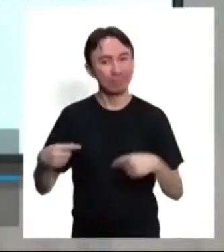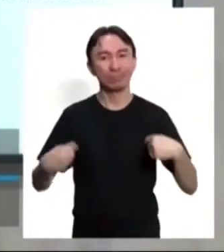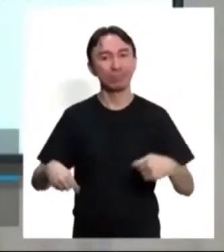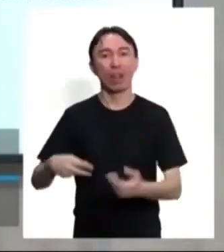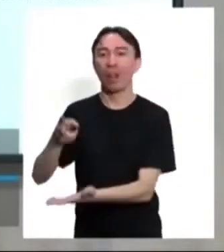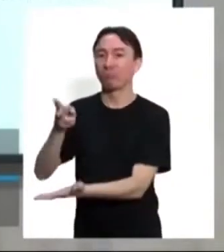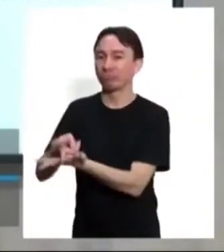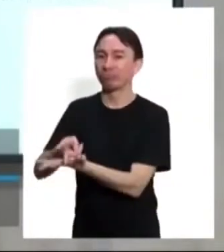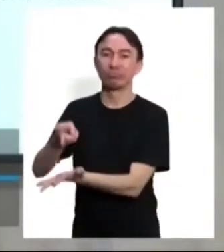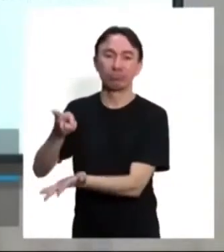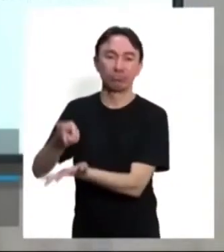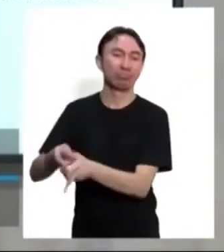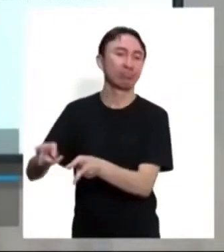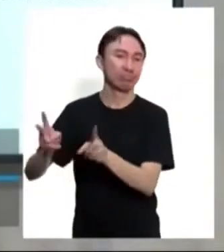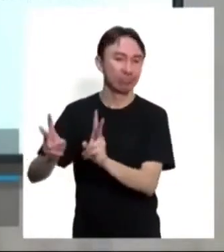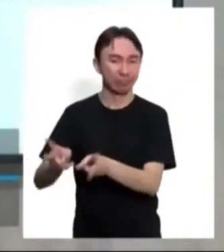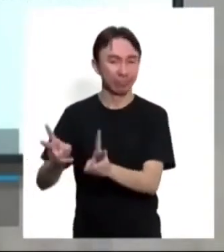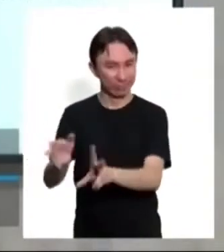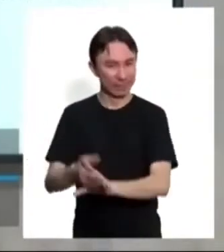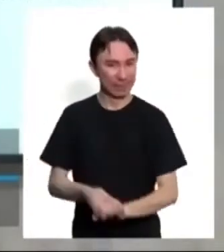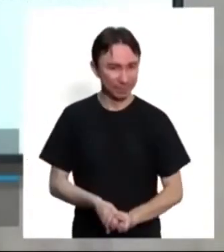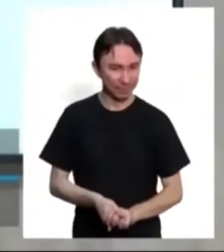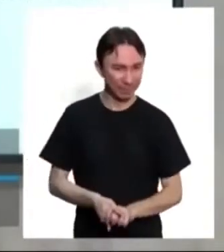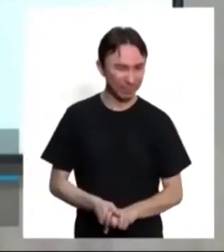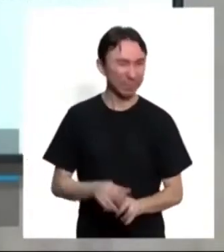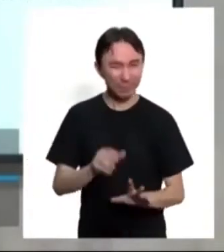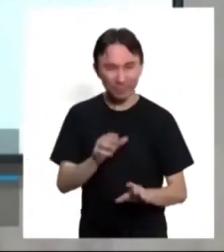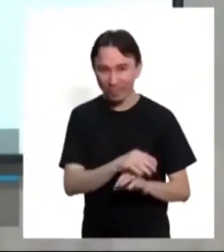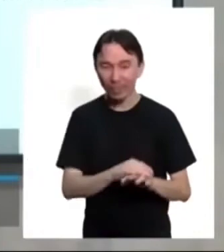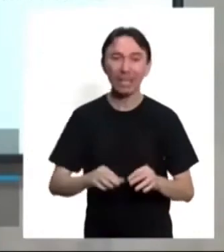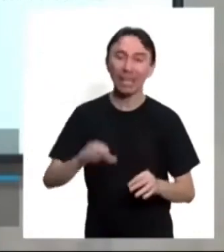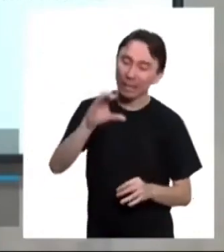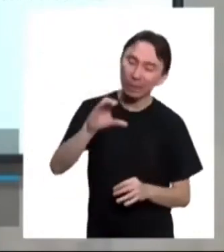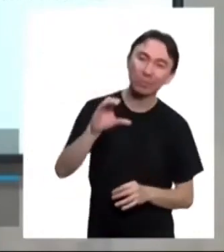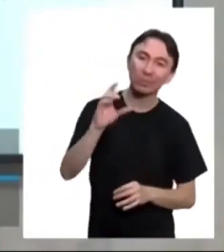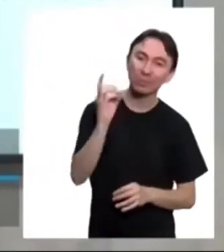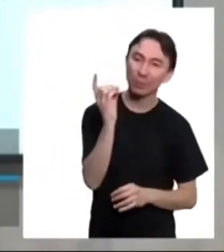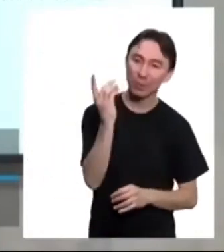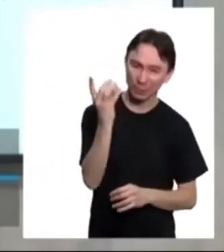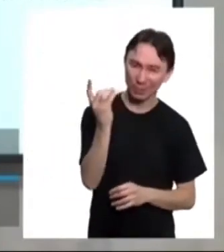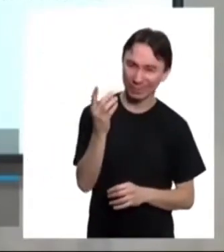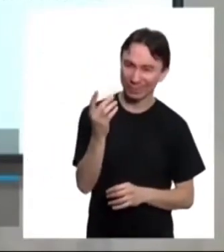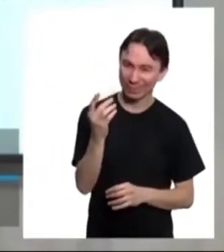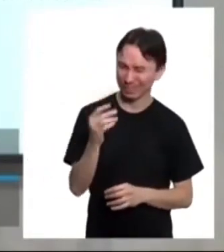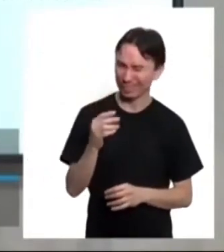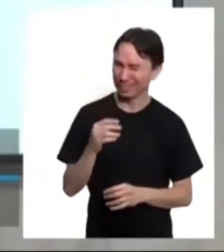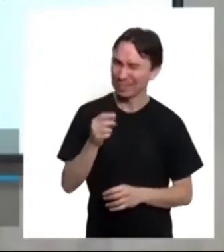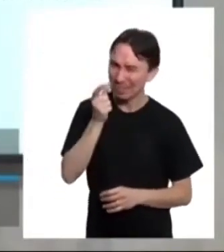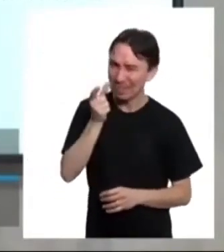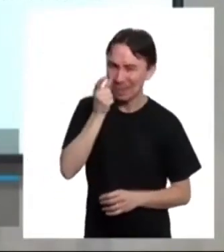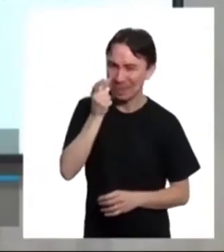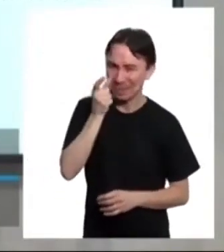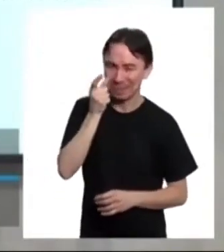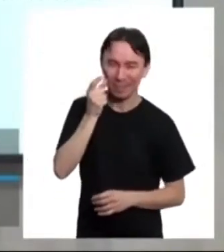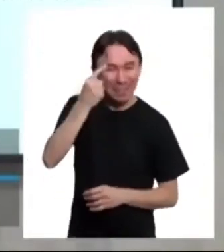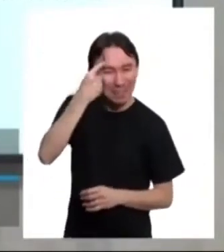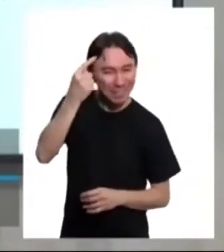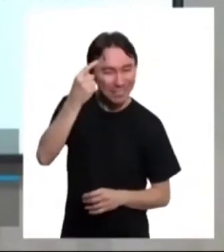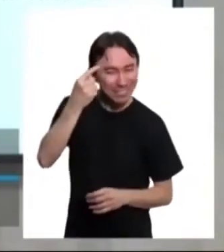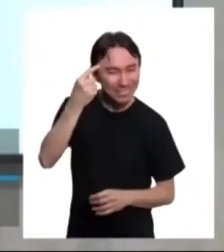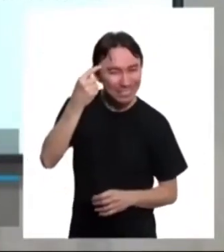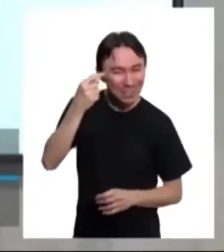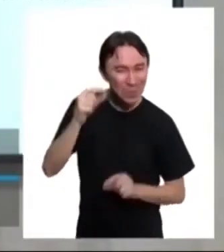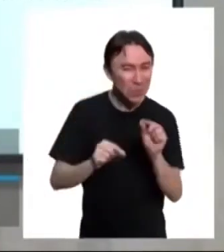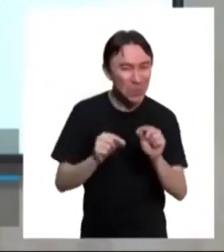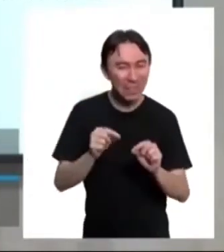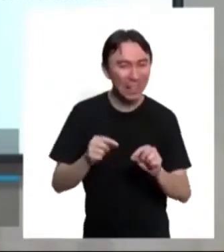de carbono 14 quando se fala do quê? Se fala do Santo Sudário. O Santo Sudário foi